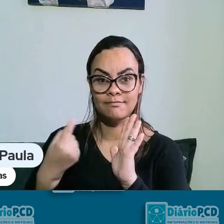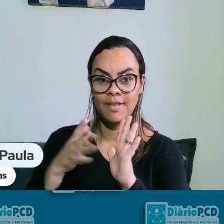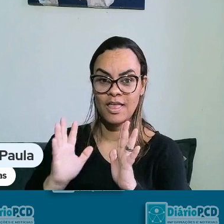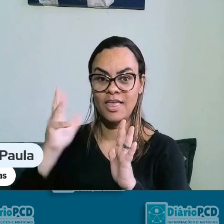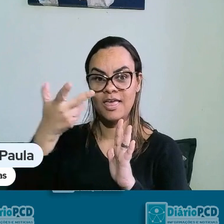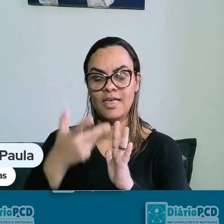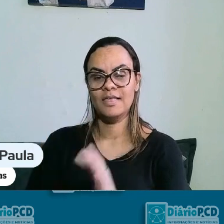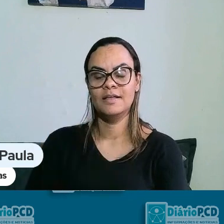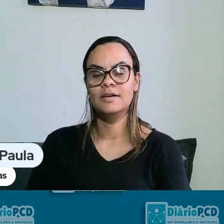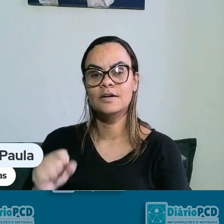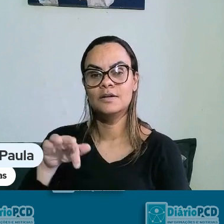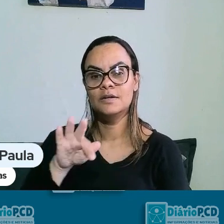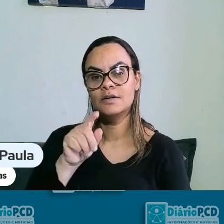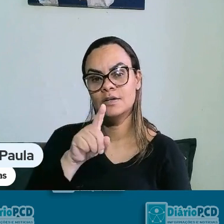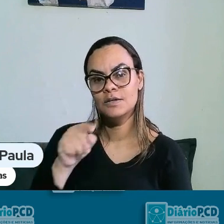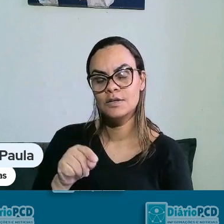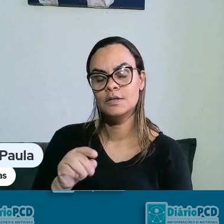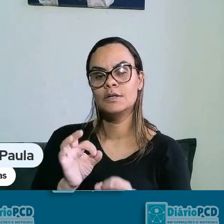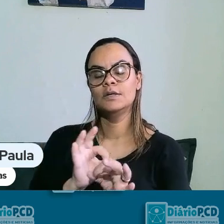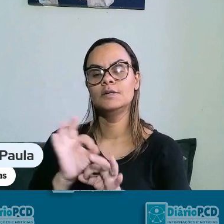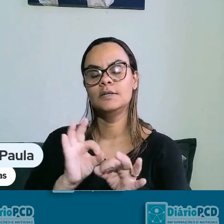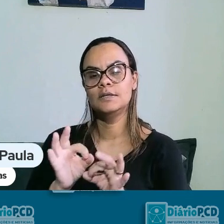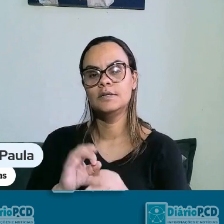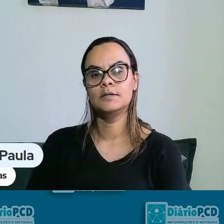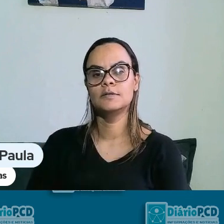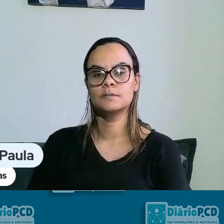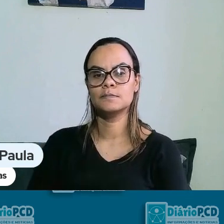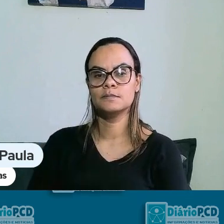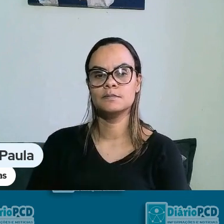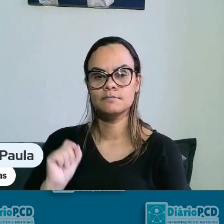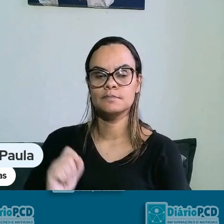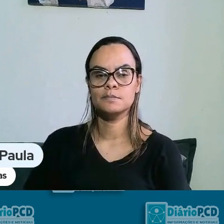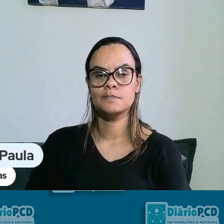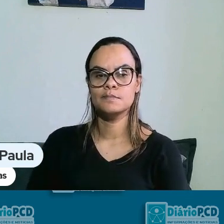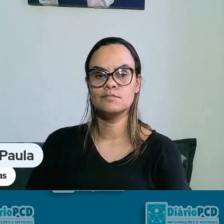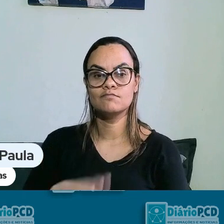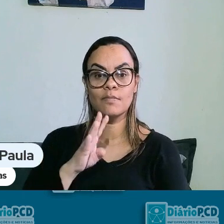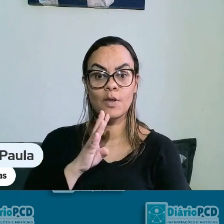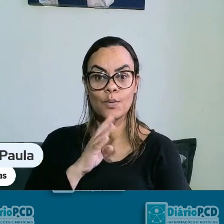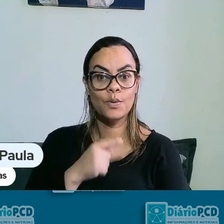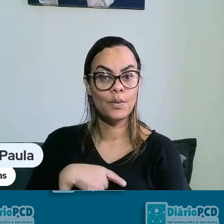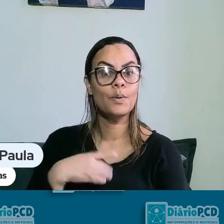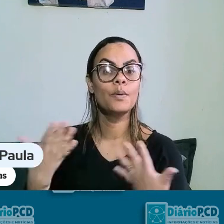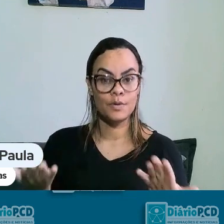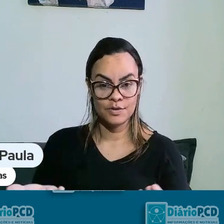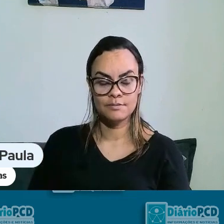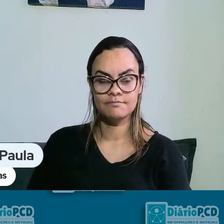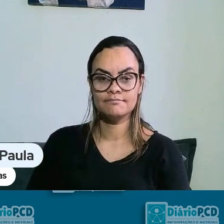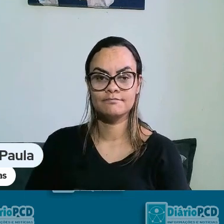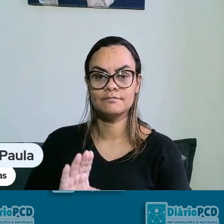com o CONFAS, sobre o que é a reforma tributária e sobre o que é. Você vai conhecer, vai ouvir falar muito sobre